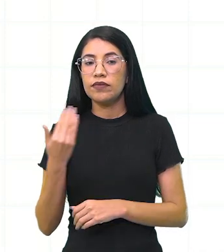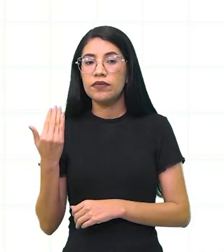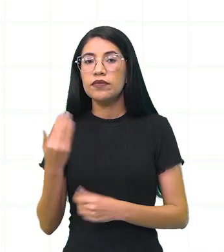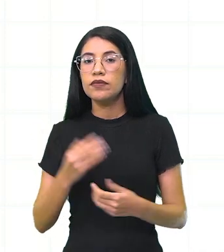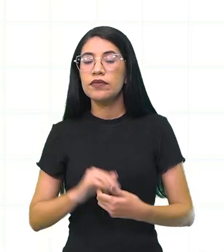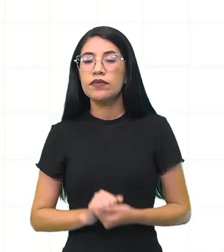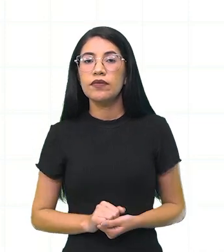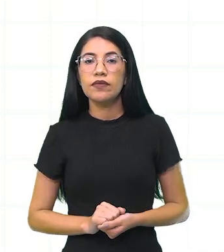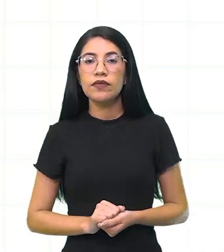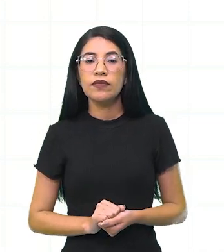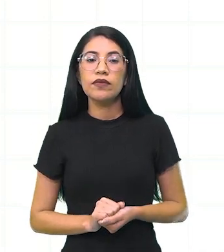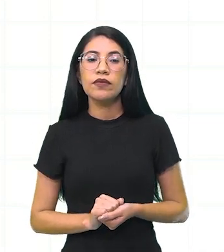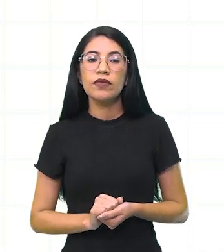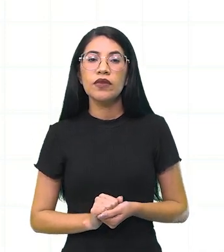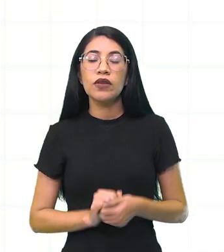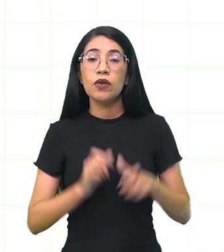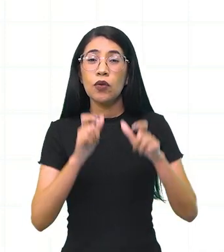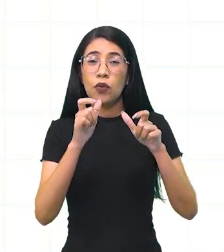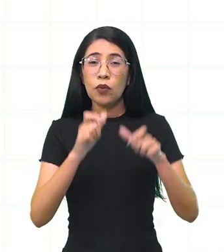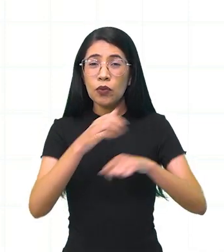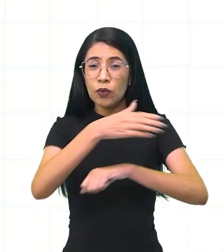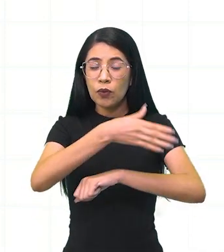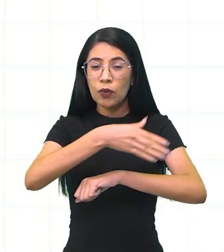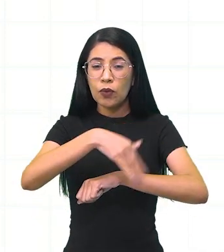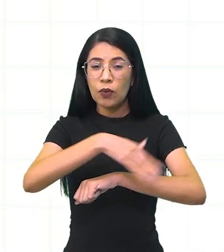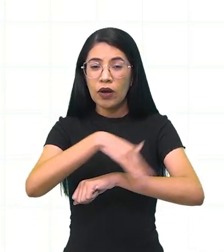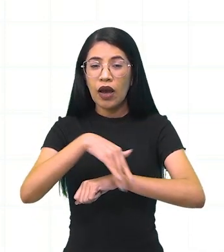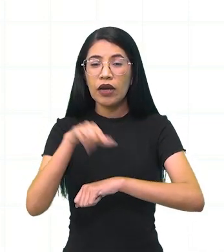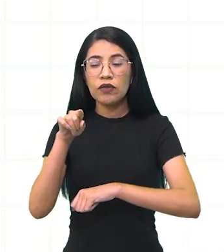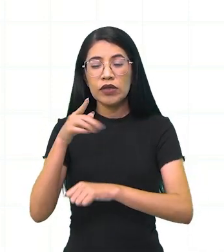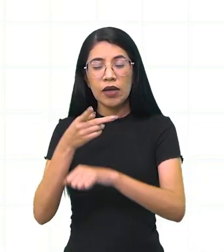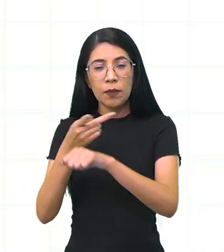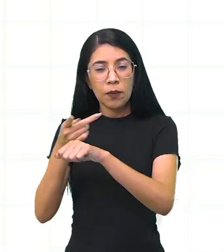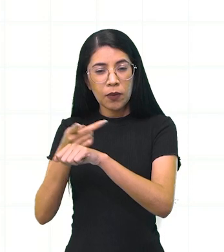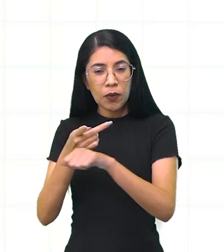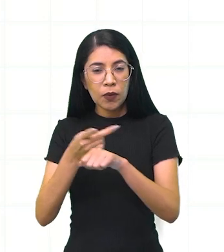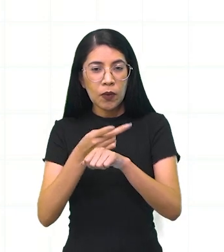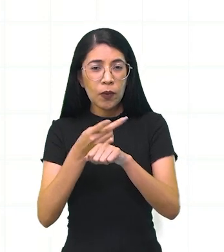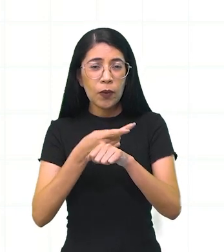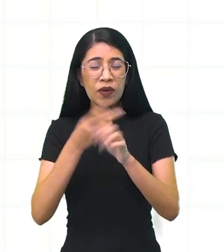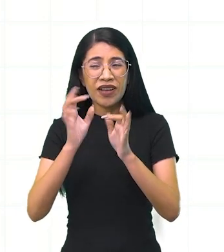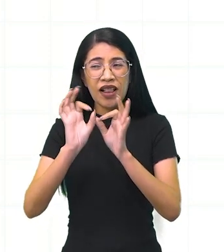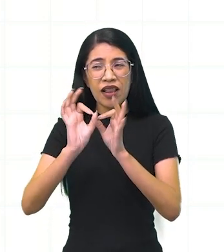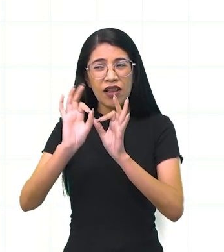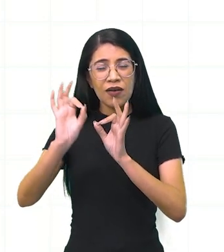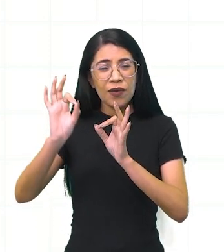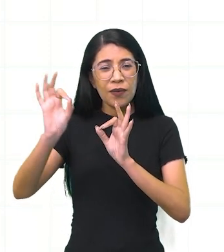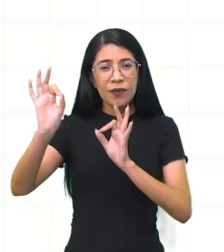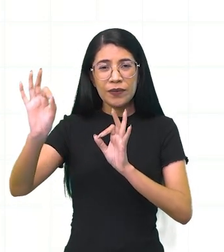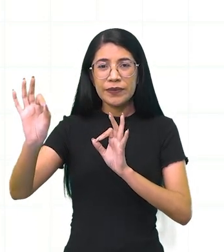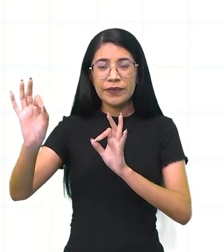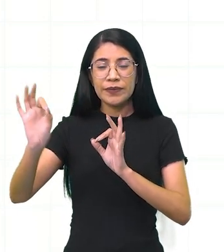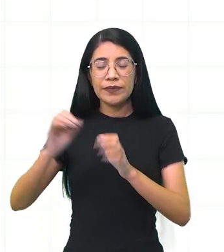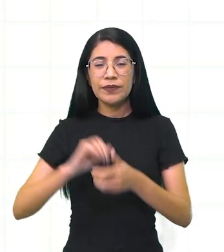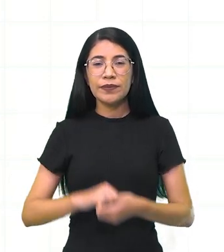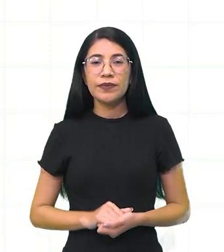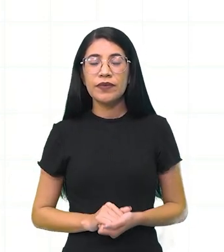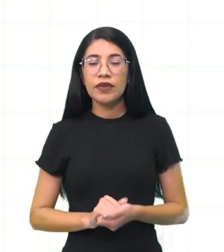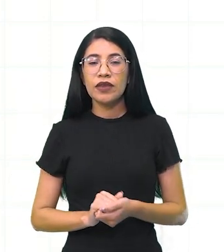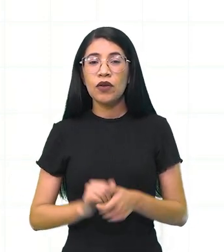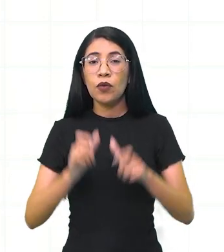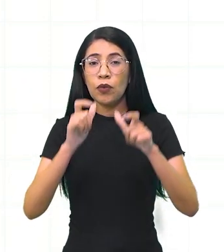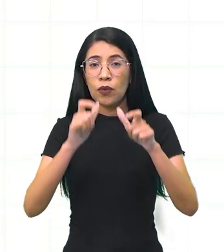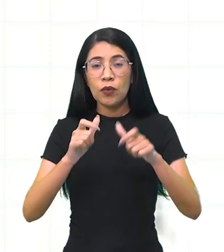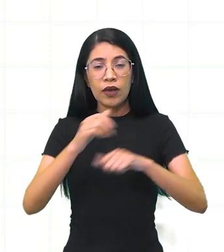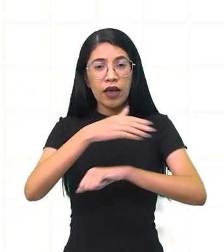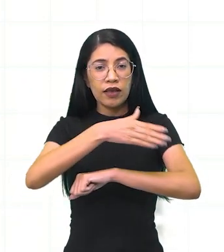aqui, o endereço o qual você procura fica longe, O